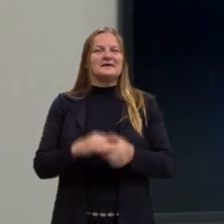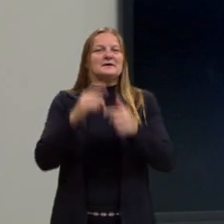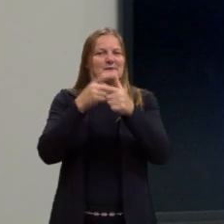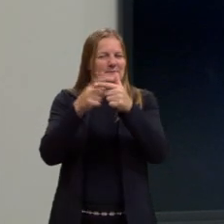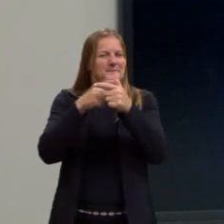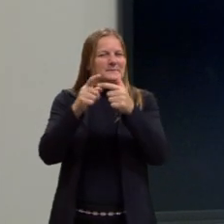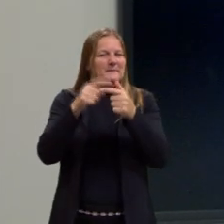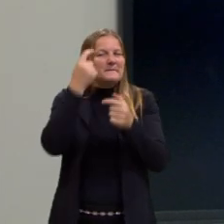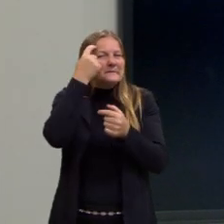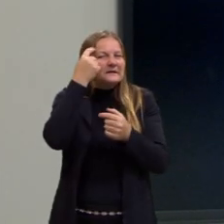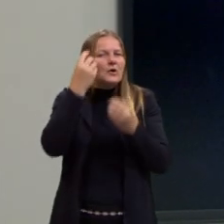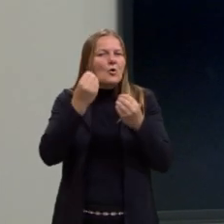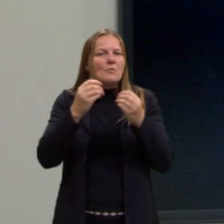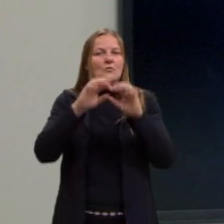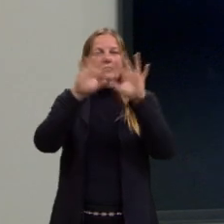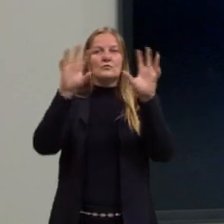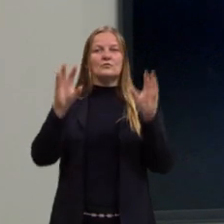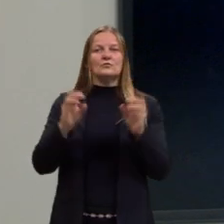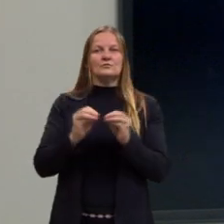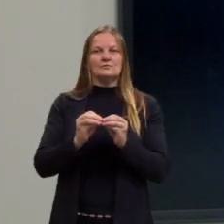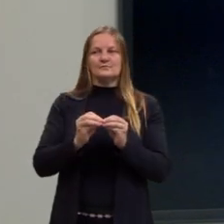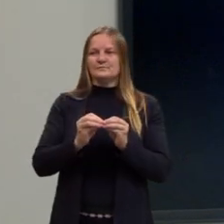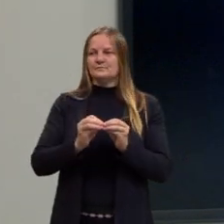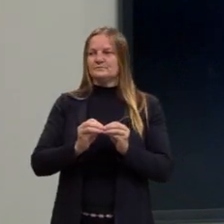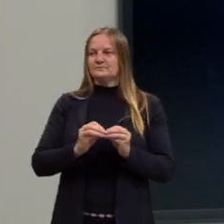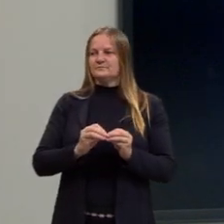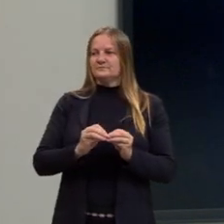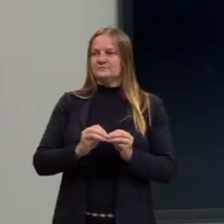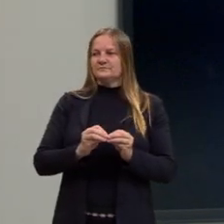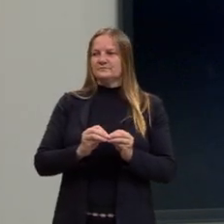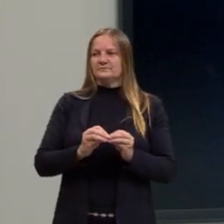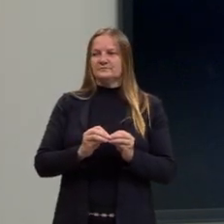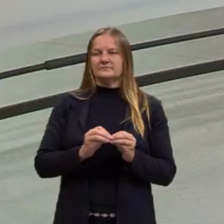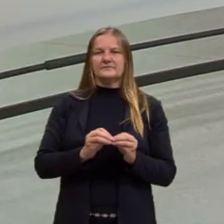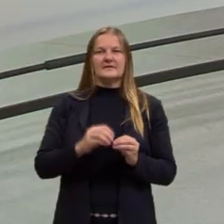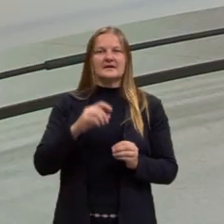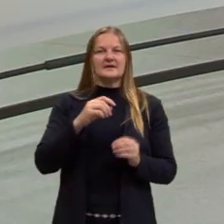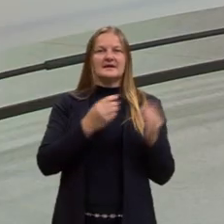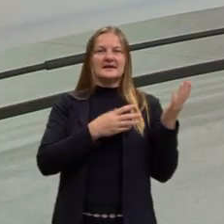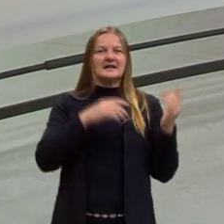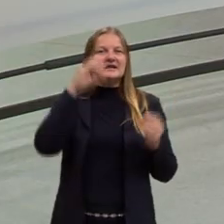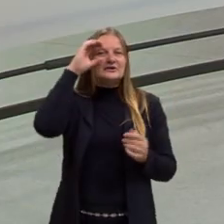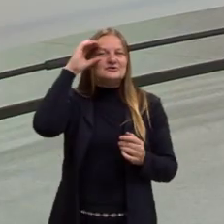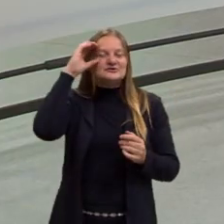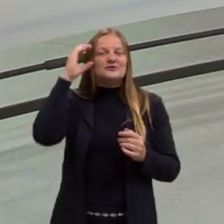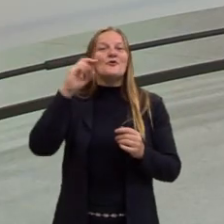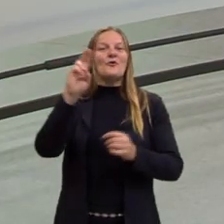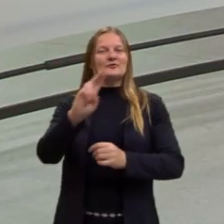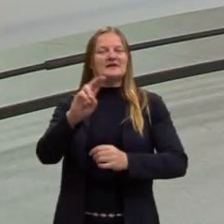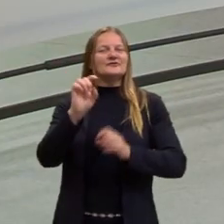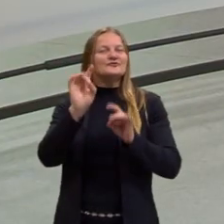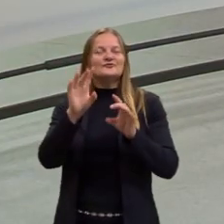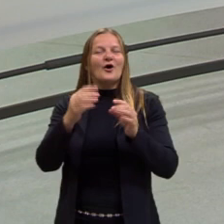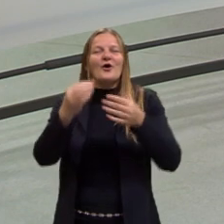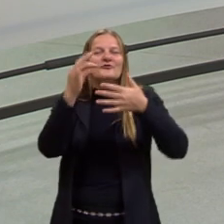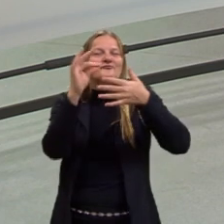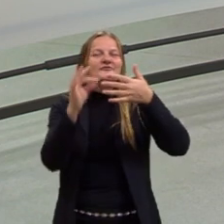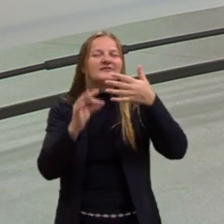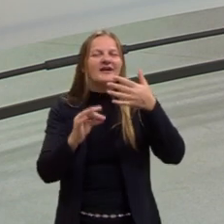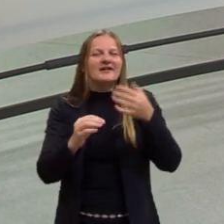problemática né de pensar como eu faço para concluir o meu texto a gente vai olhar